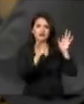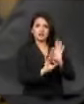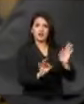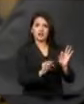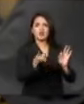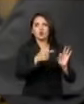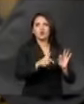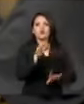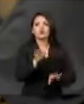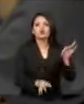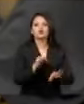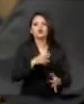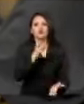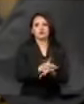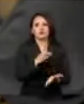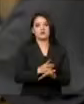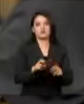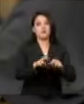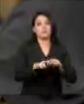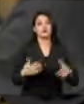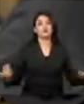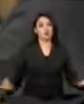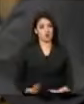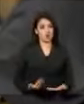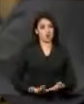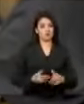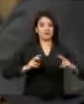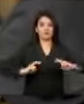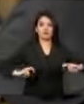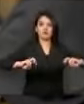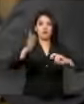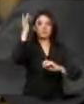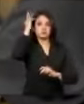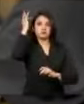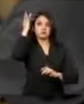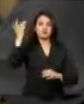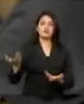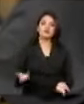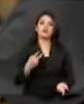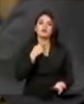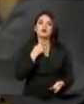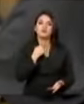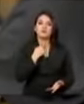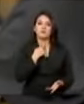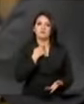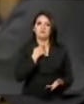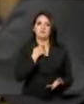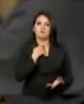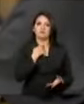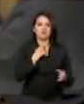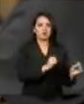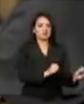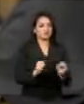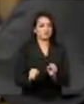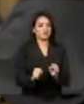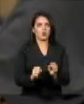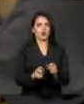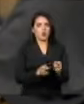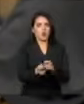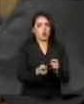Corte Constitucional hoje, moderna, não pode se abster, não pode renunciar ao poder de exercer o